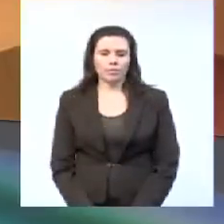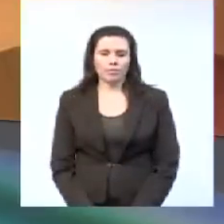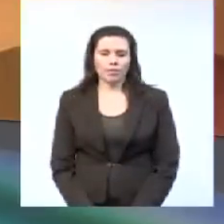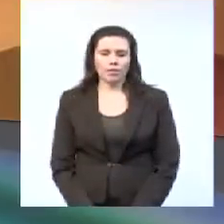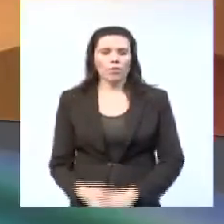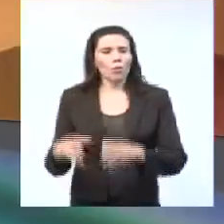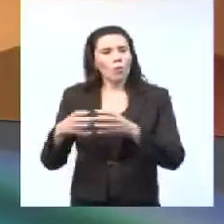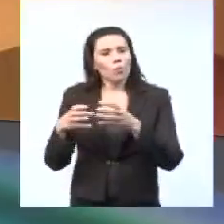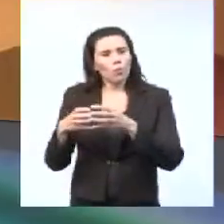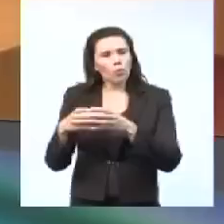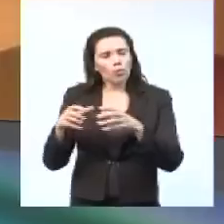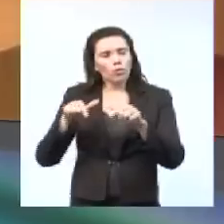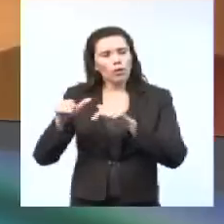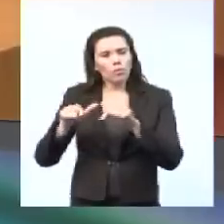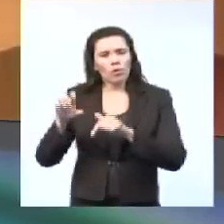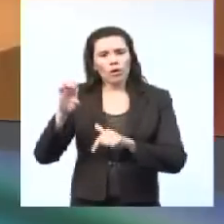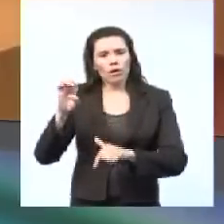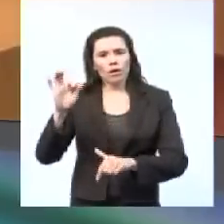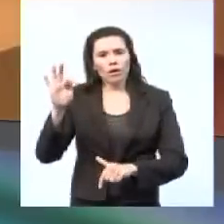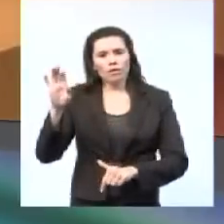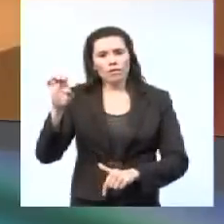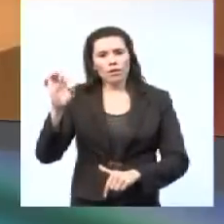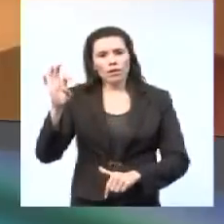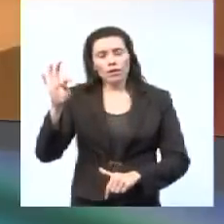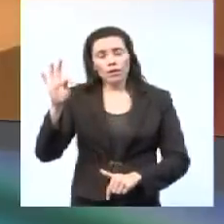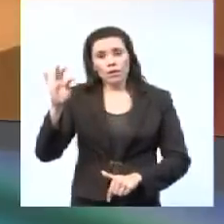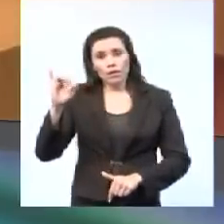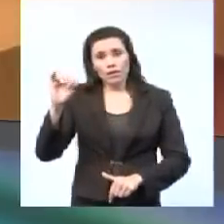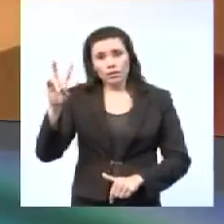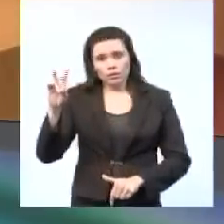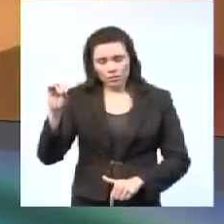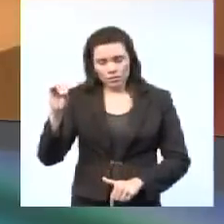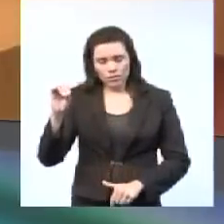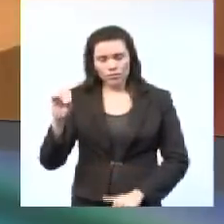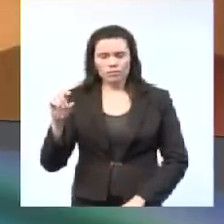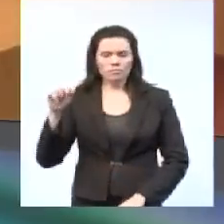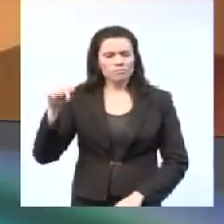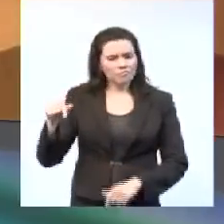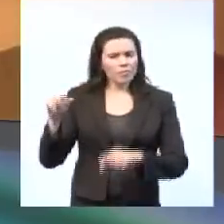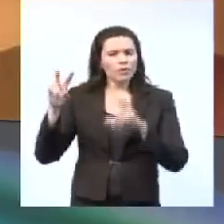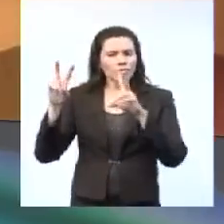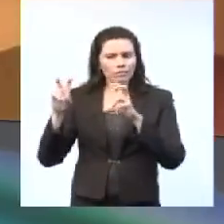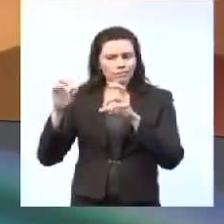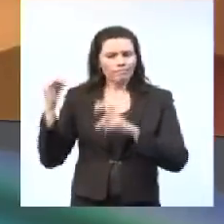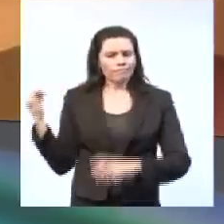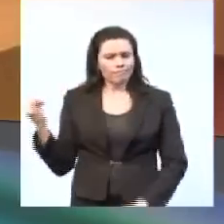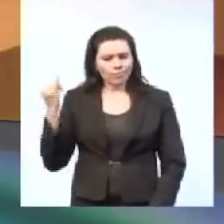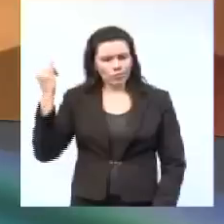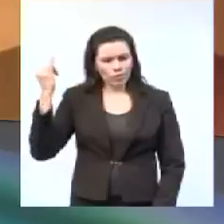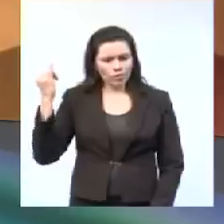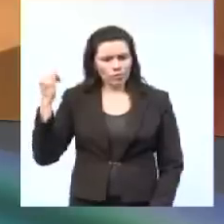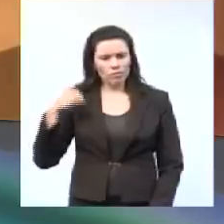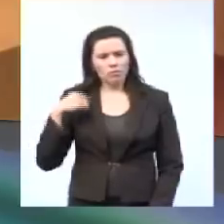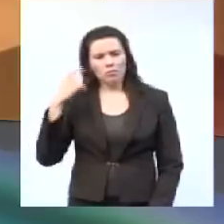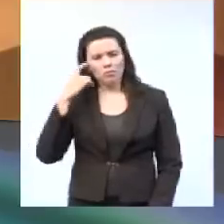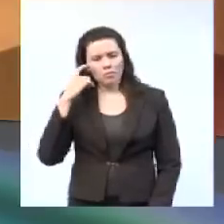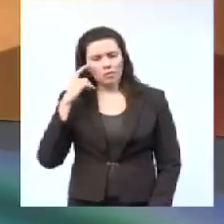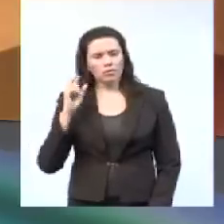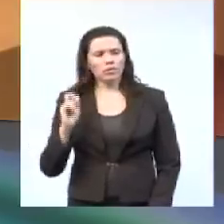eu acho que um ponto importante em relação a essa, digamos assim, essa divergência